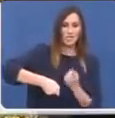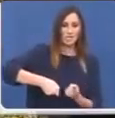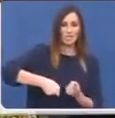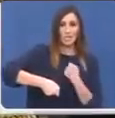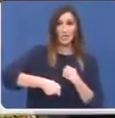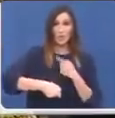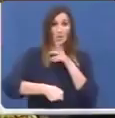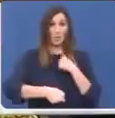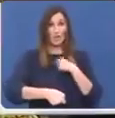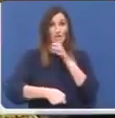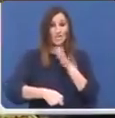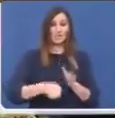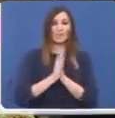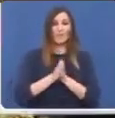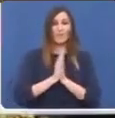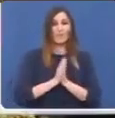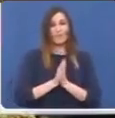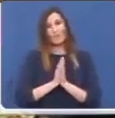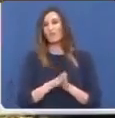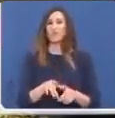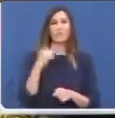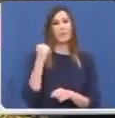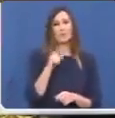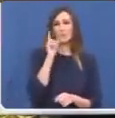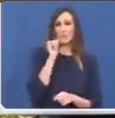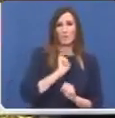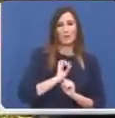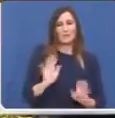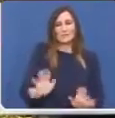por favor, Sr. Manel, não mates o meu pai.